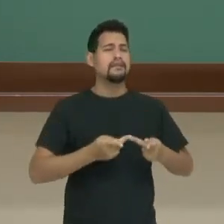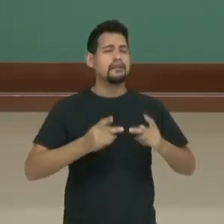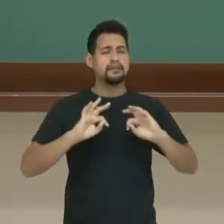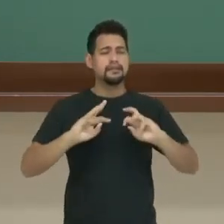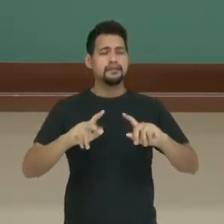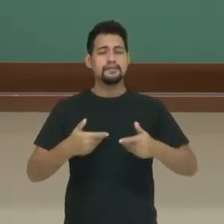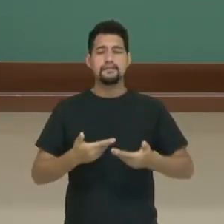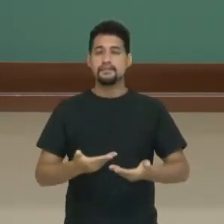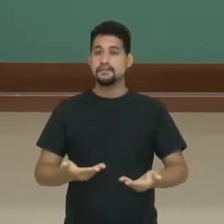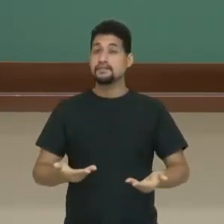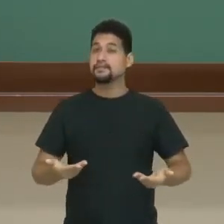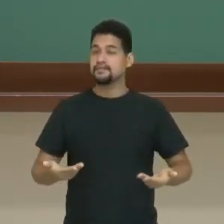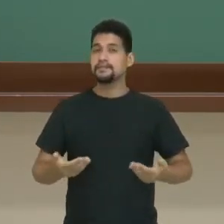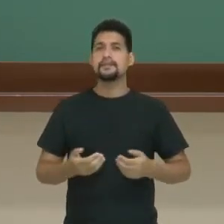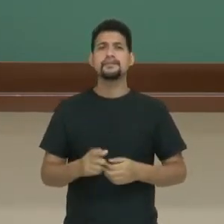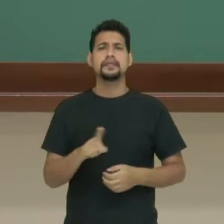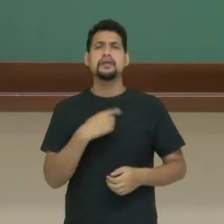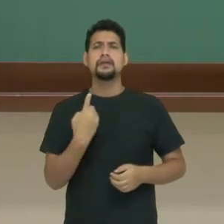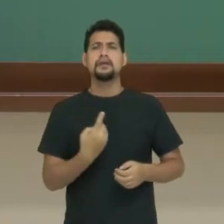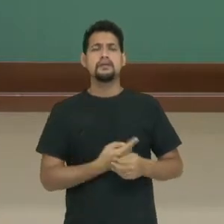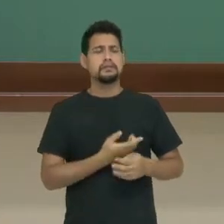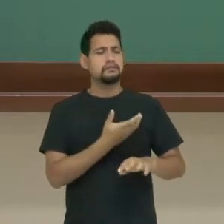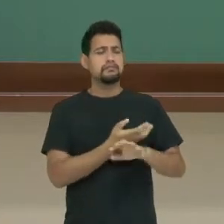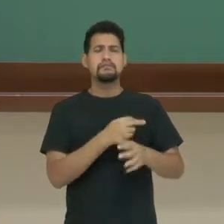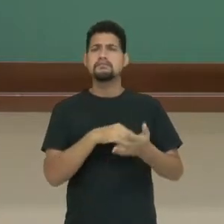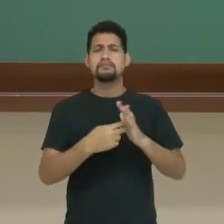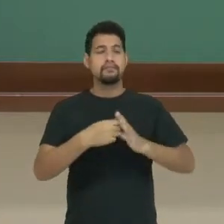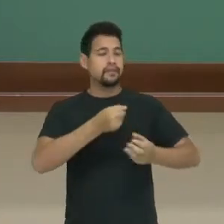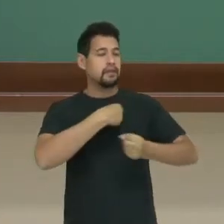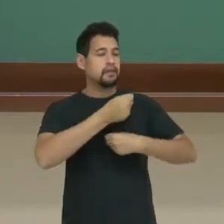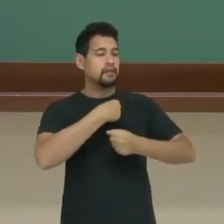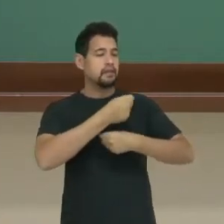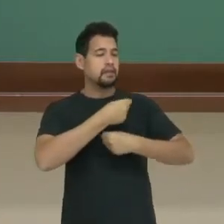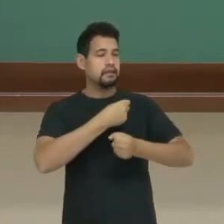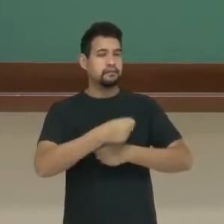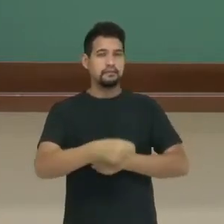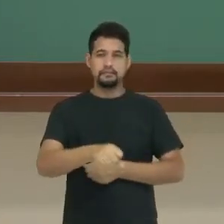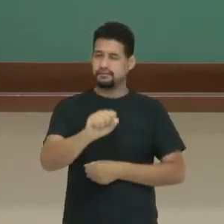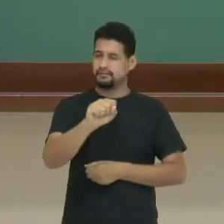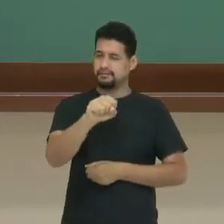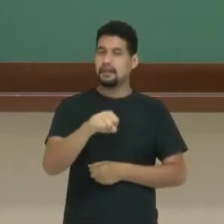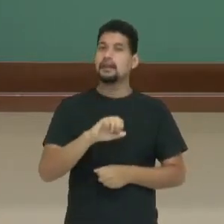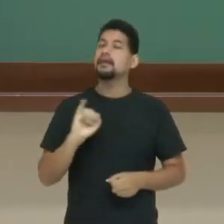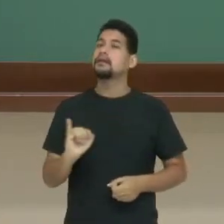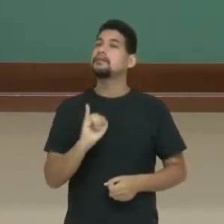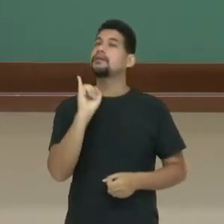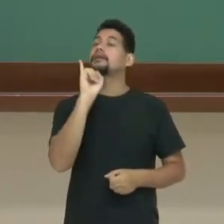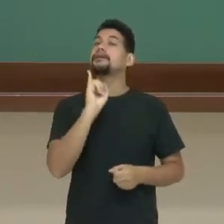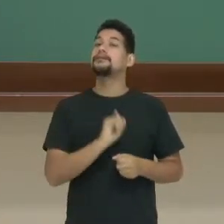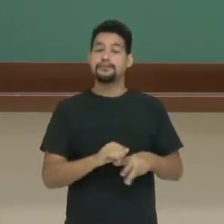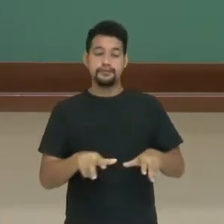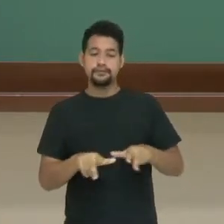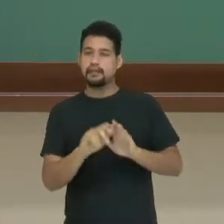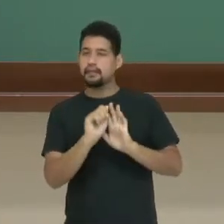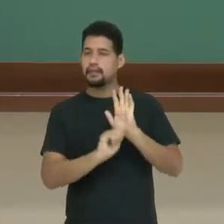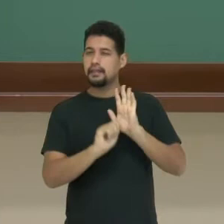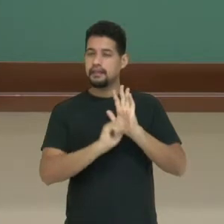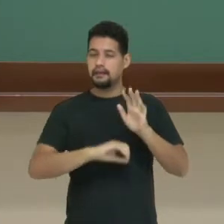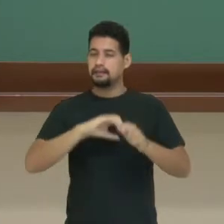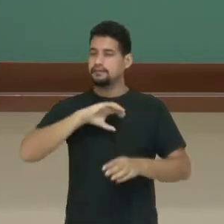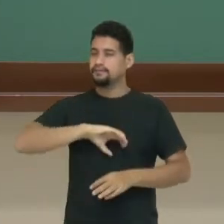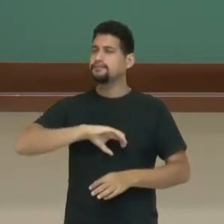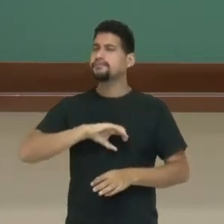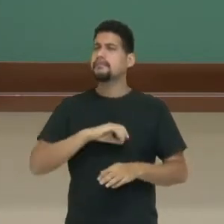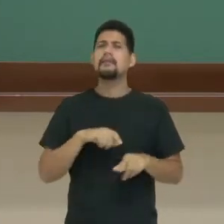seja bem-vindo. O nosso conteúdo é entrevista, isso mesmo, um importante gênero textual da língua portuguesa